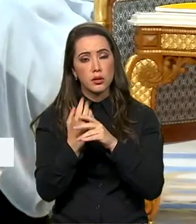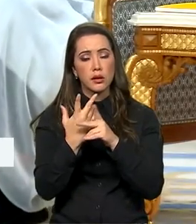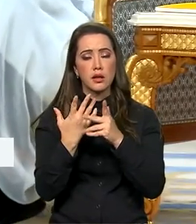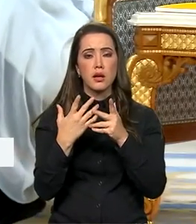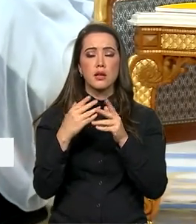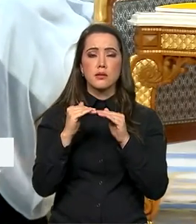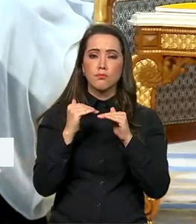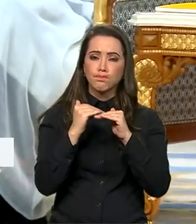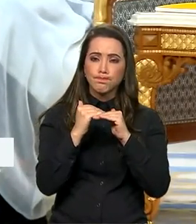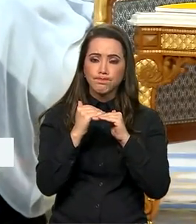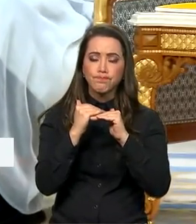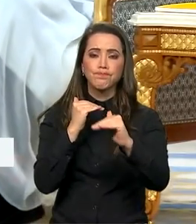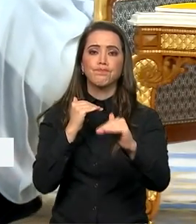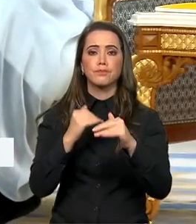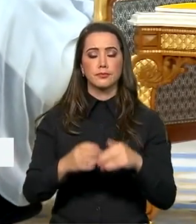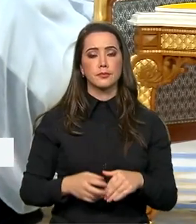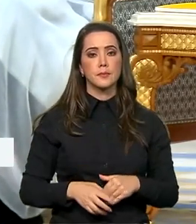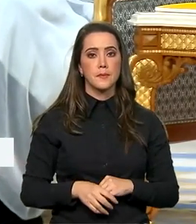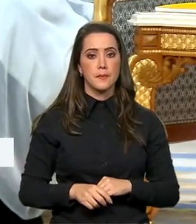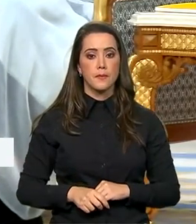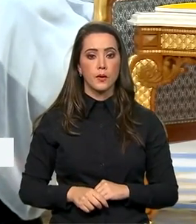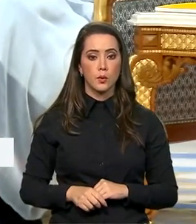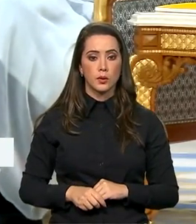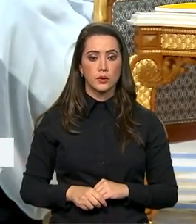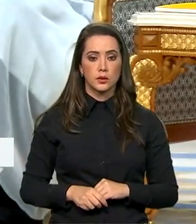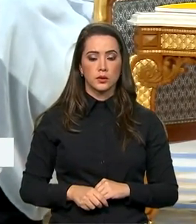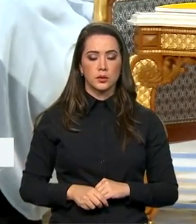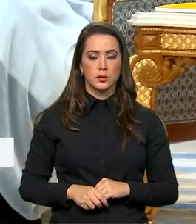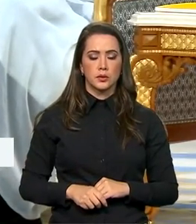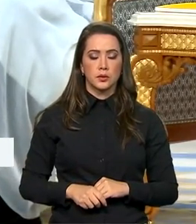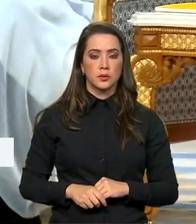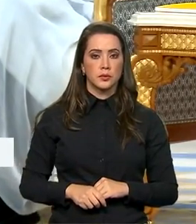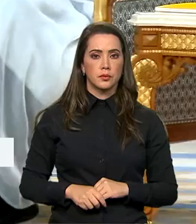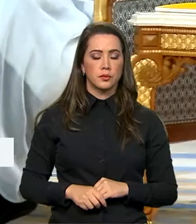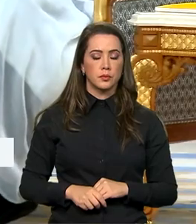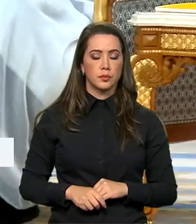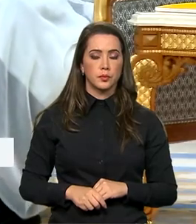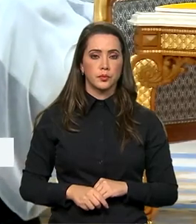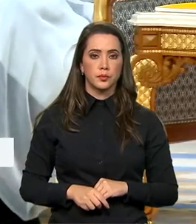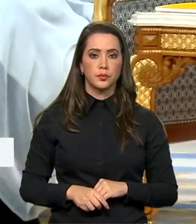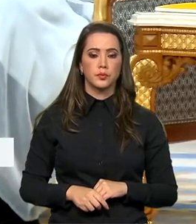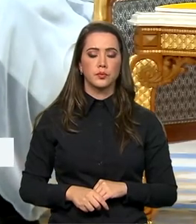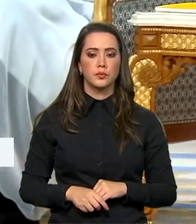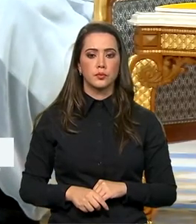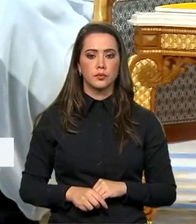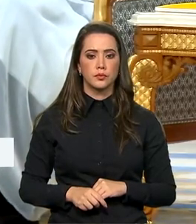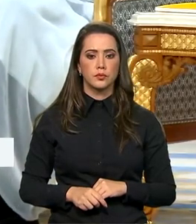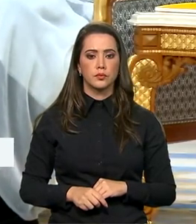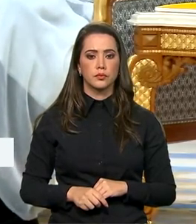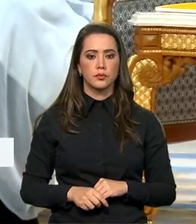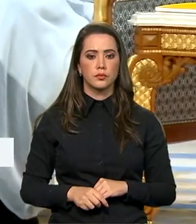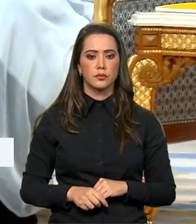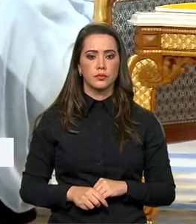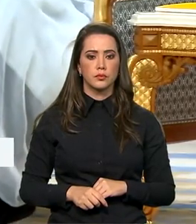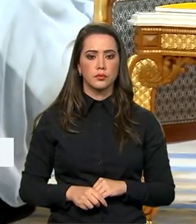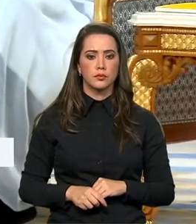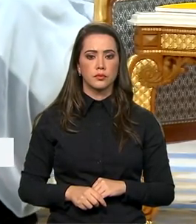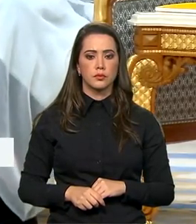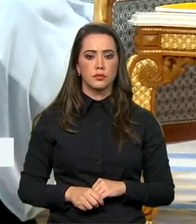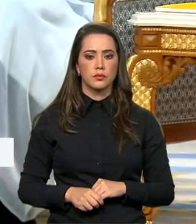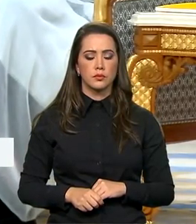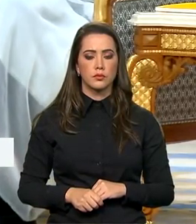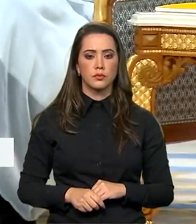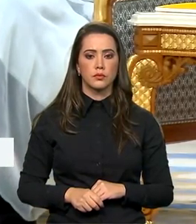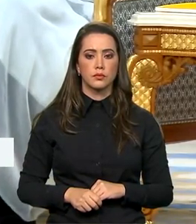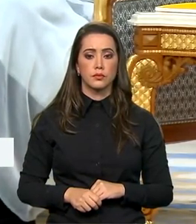Brasil e Emirados Árabes Unidos são, em suas respectivas regiões e no cenário global, atores que favorecem o diálogo, a estabilidade e a construção de